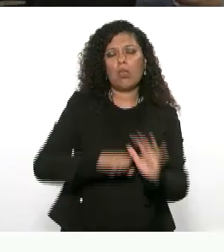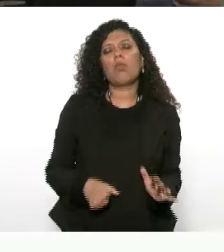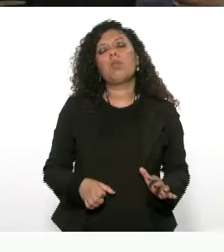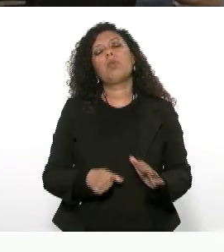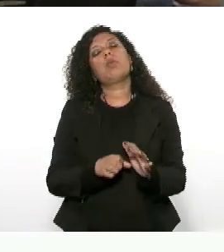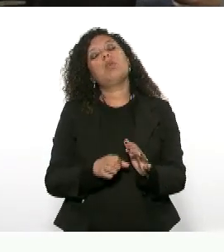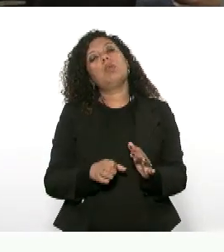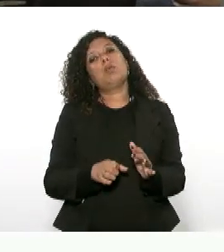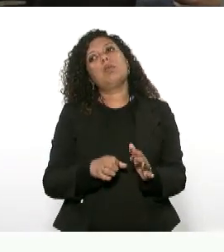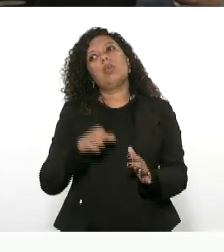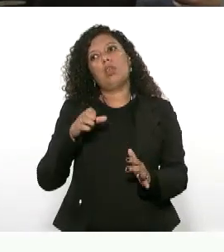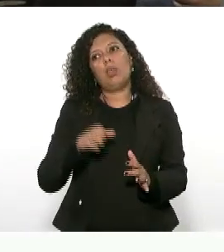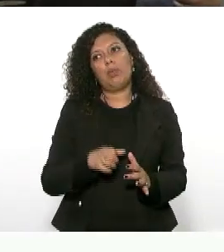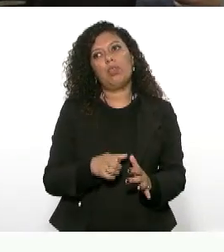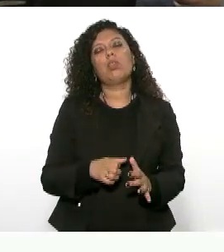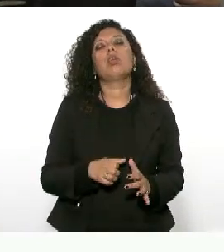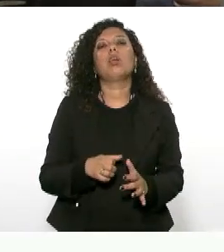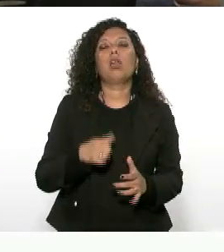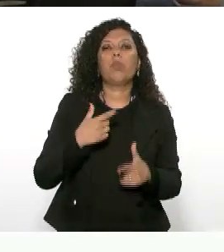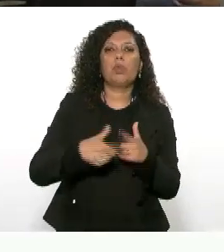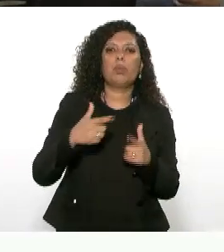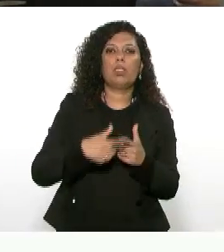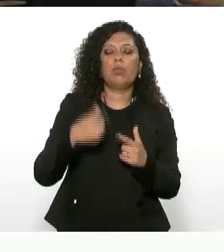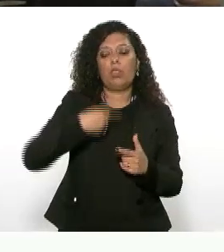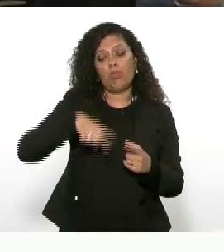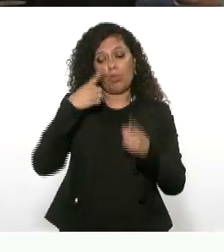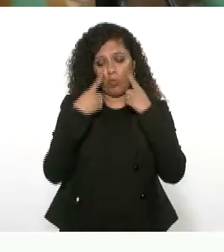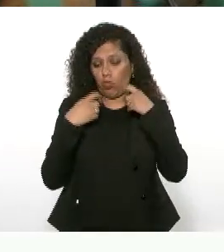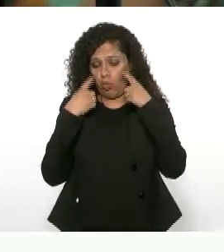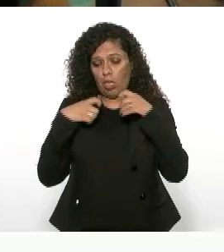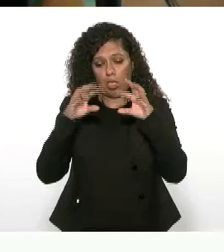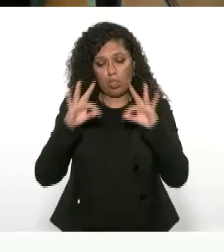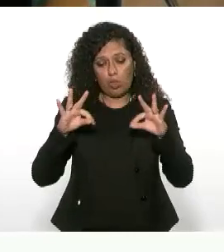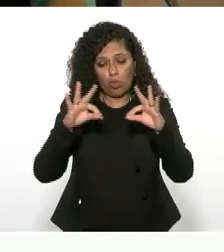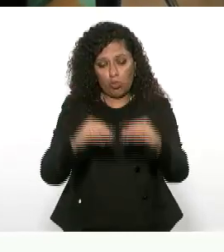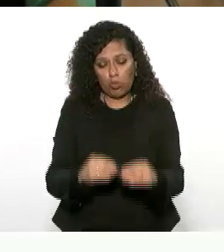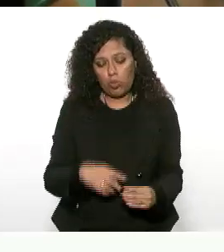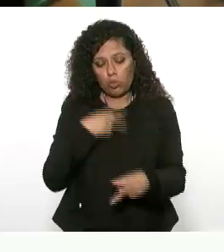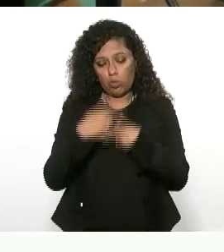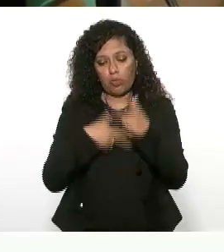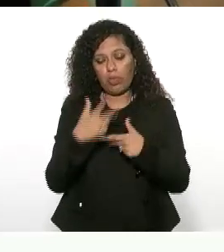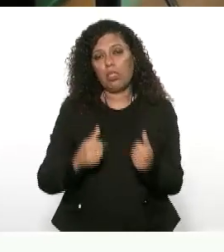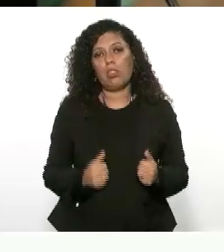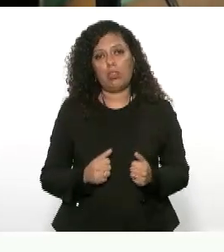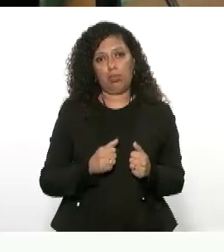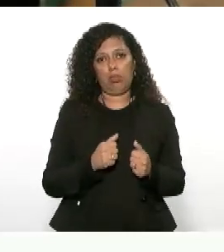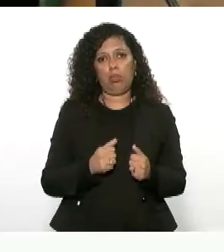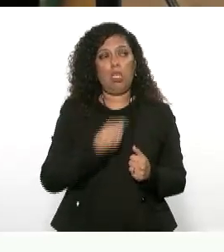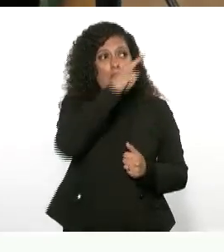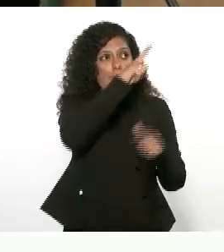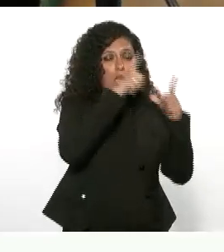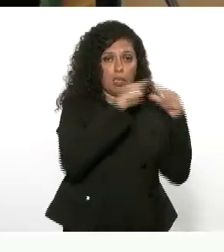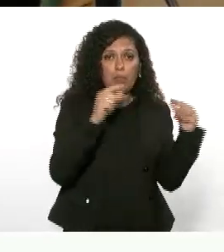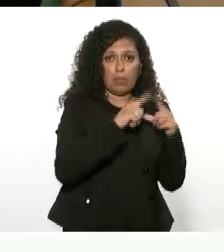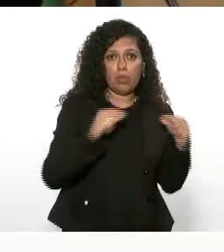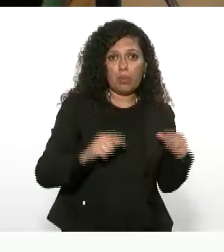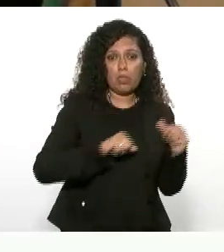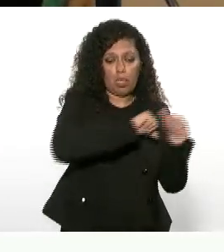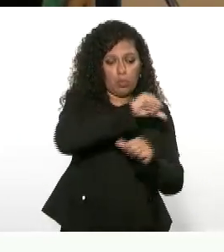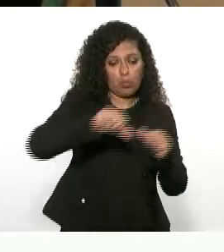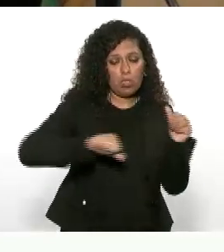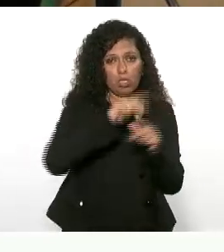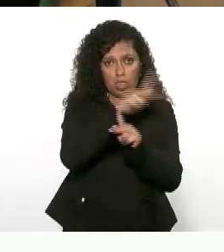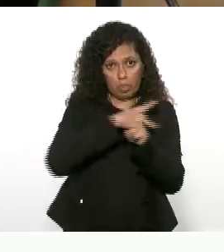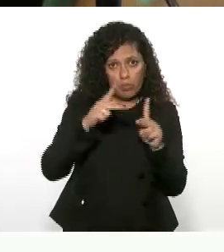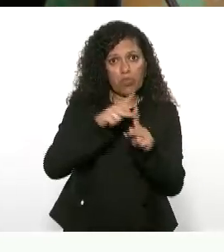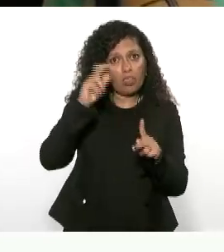do nosso efetivo no abono permanência. Então, essas discussões da reforma da Previdência em Brasília são importantes também para a nossa realidade aqui,